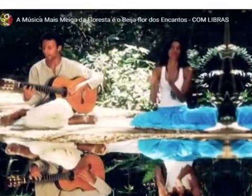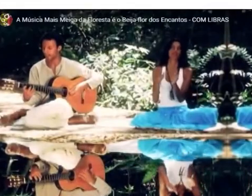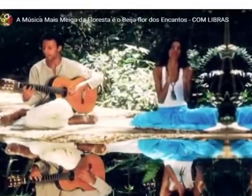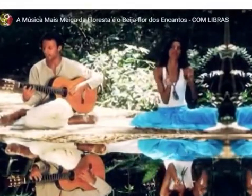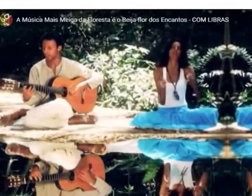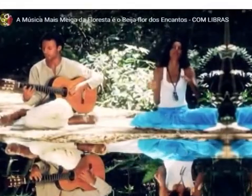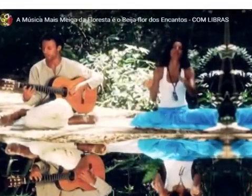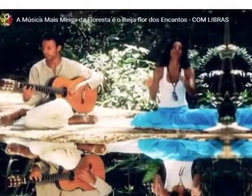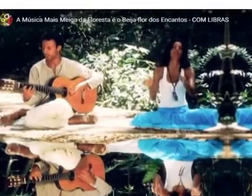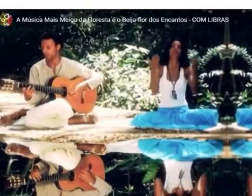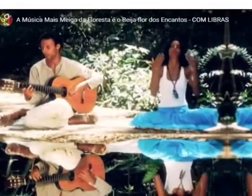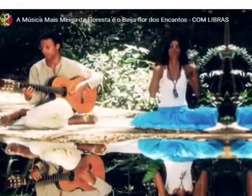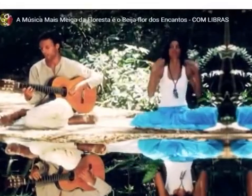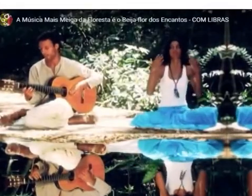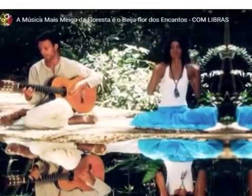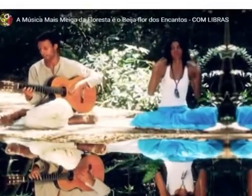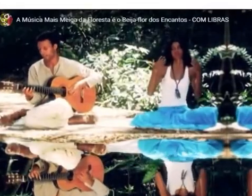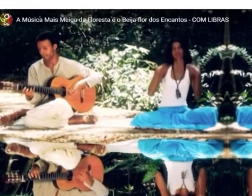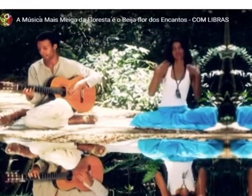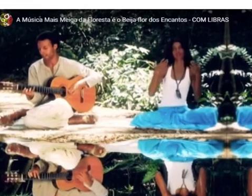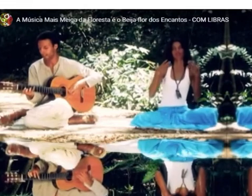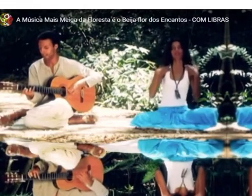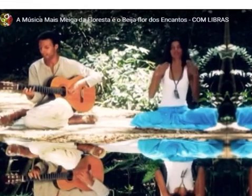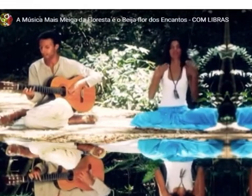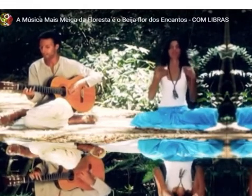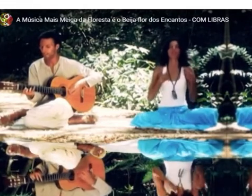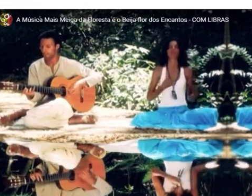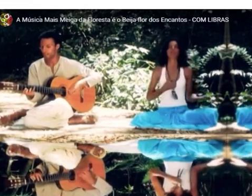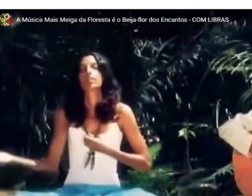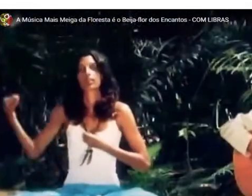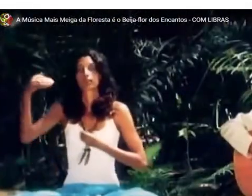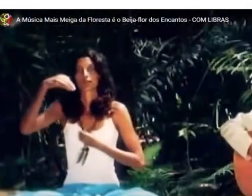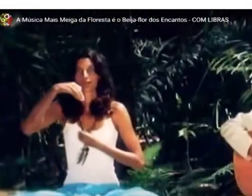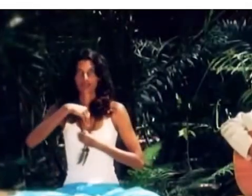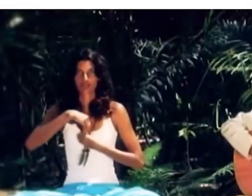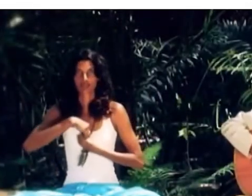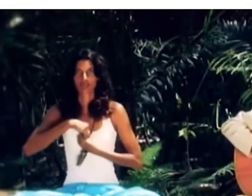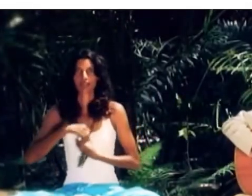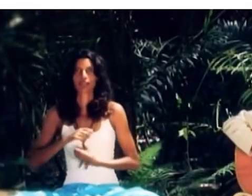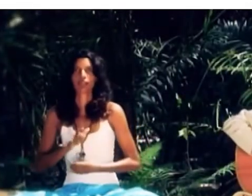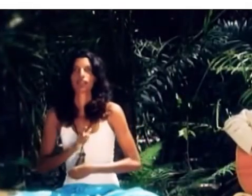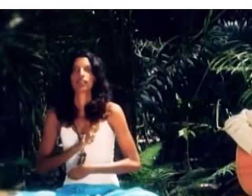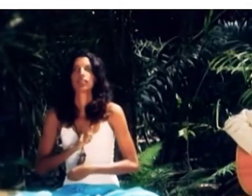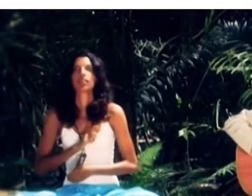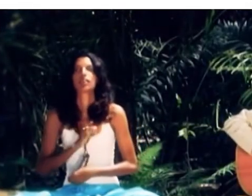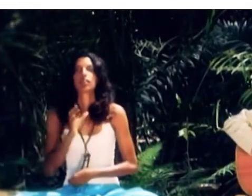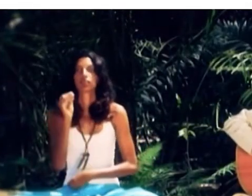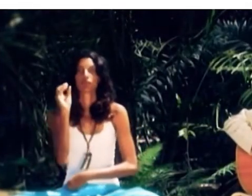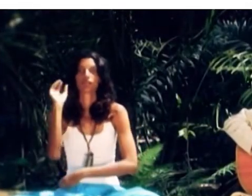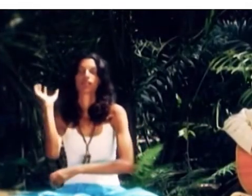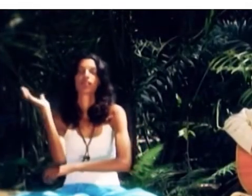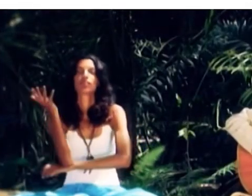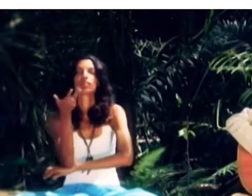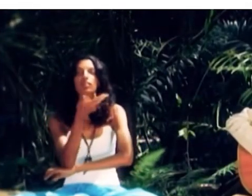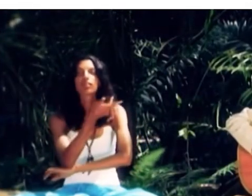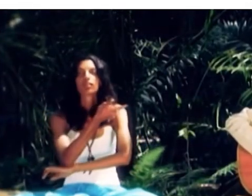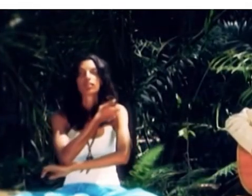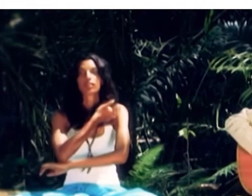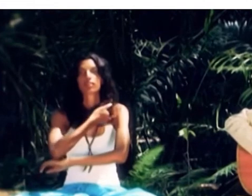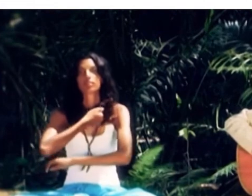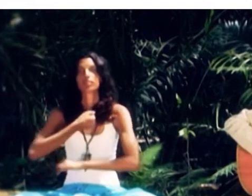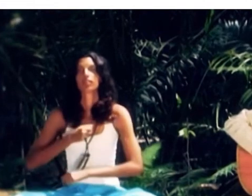viacho pra refrescar Dentro de si tem muita